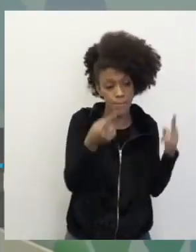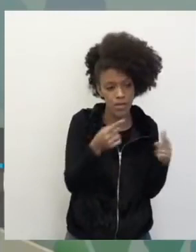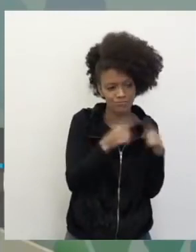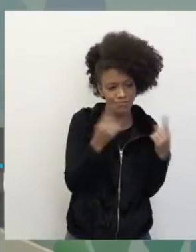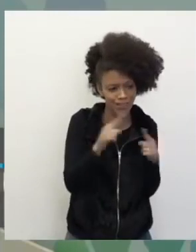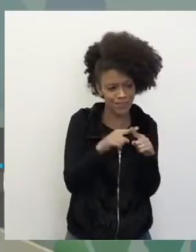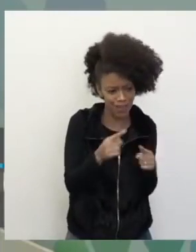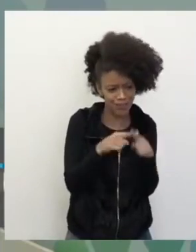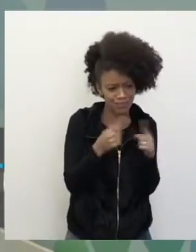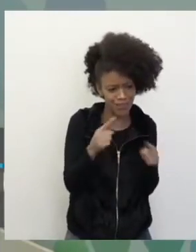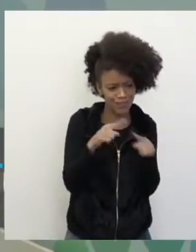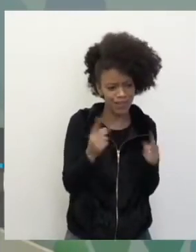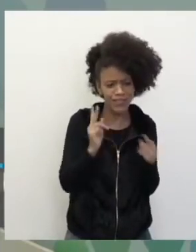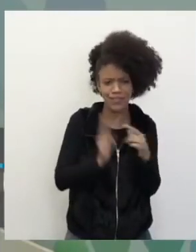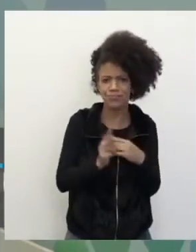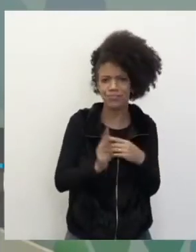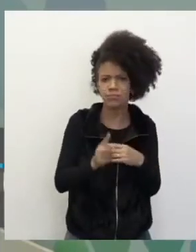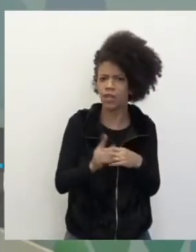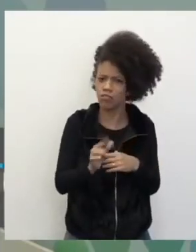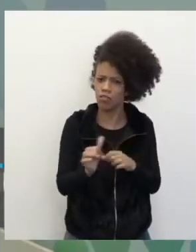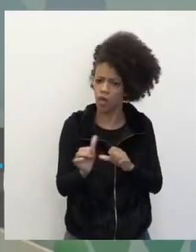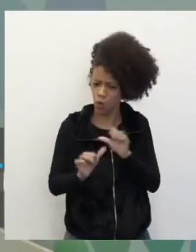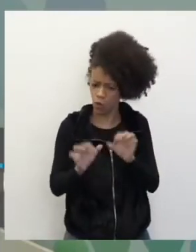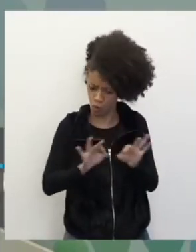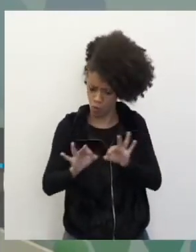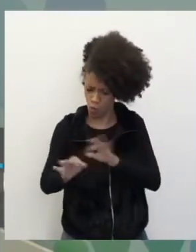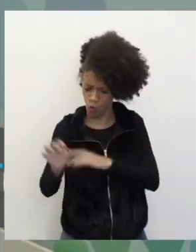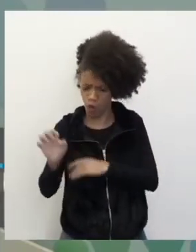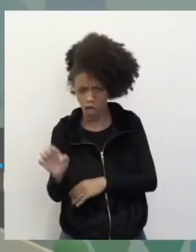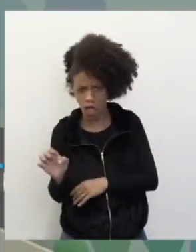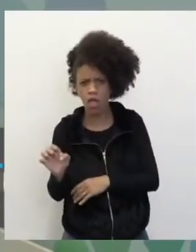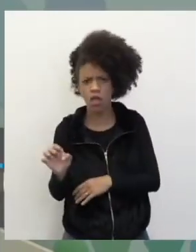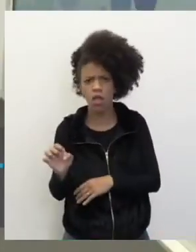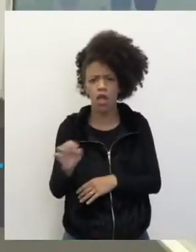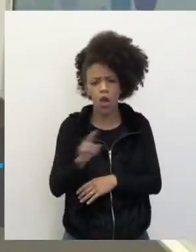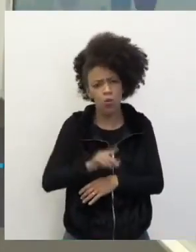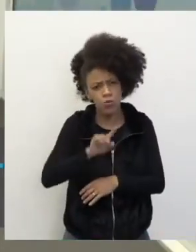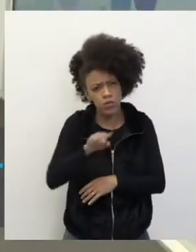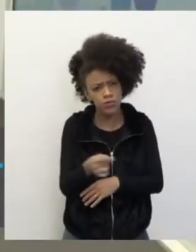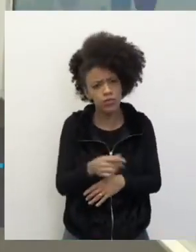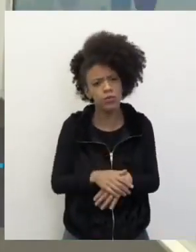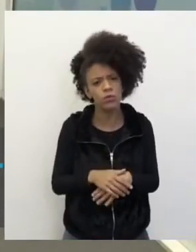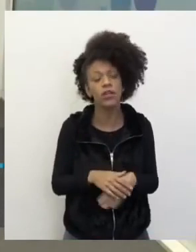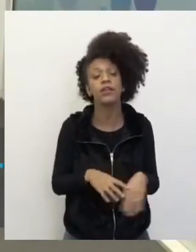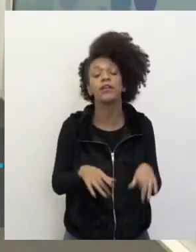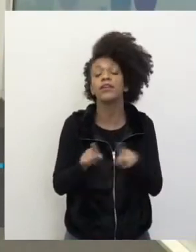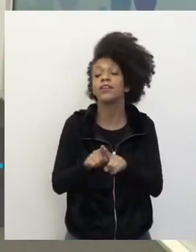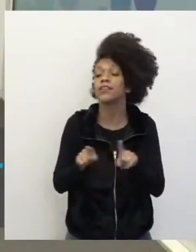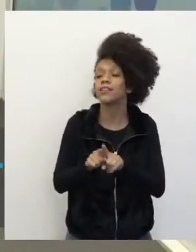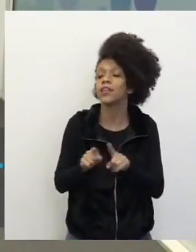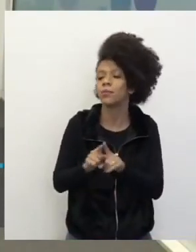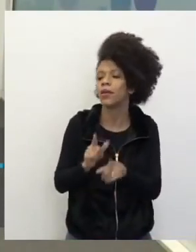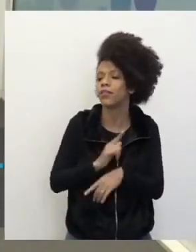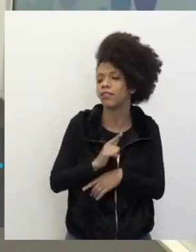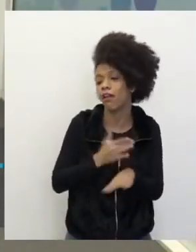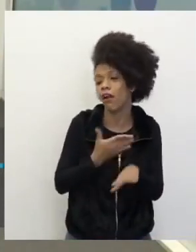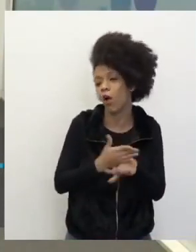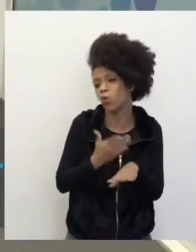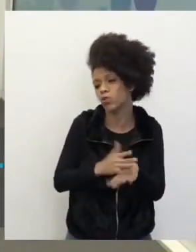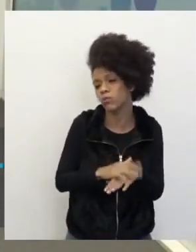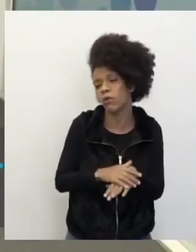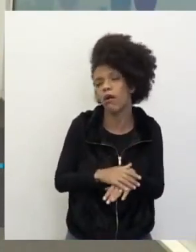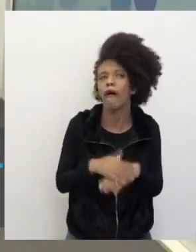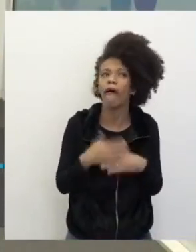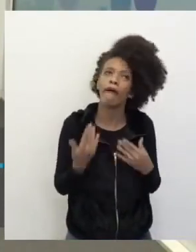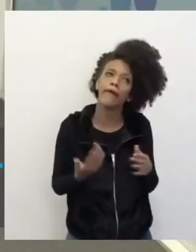hora, não coloca o e, né? Organiza o texto, fica bem escrito, usa a vírgula, né? E fora que a gente tem aquele clichê, né? O e